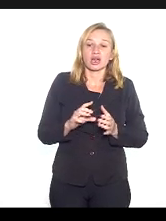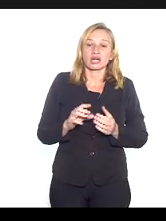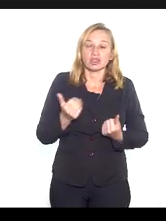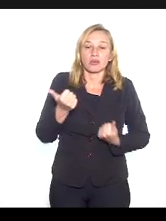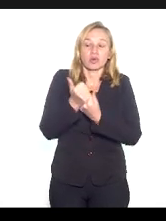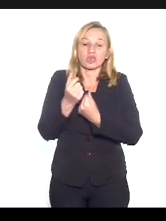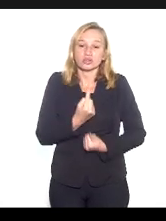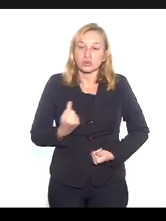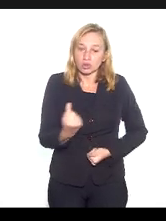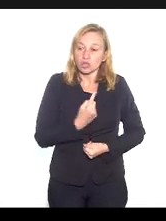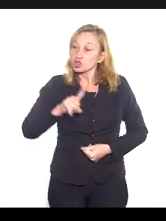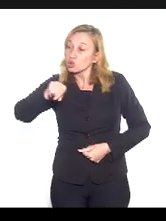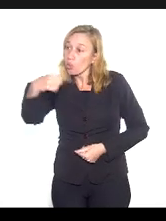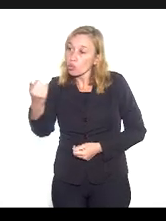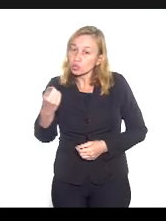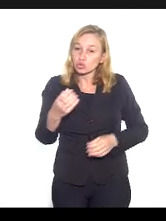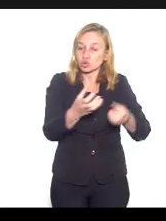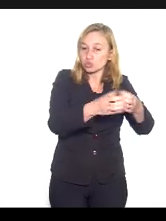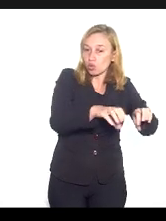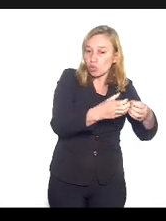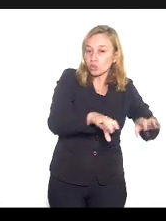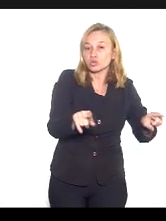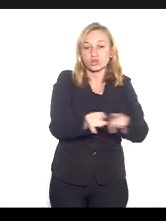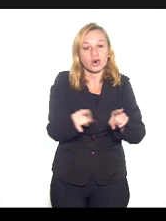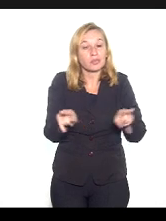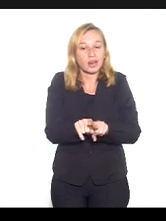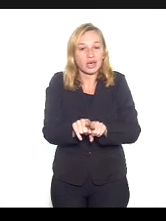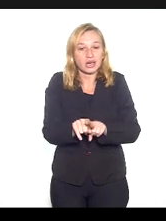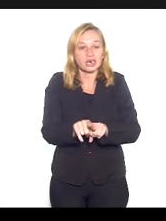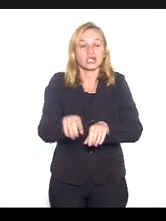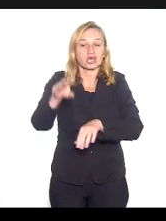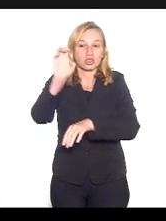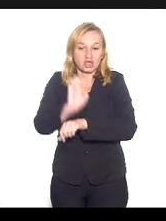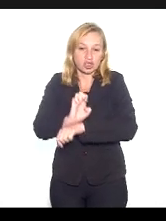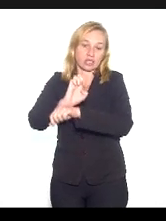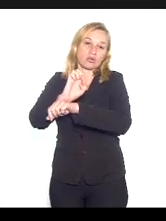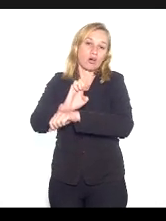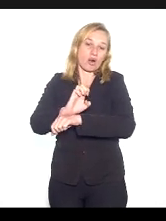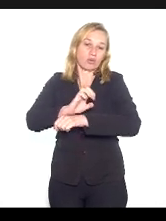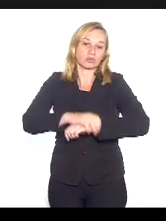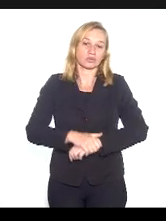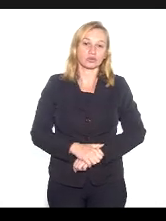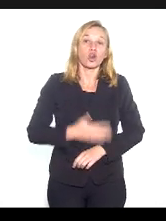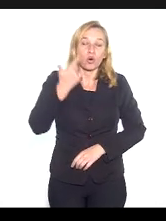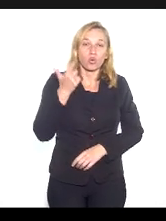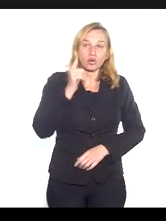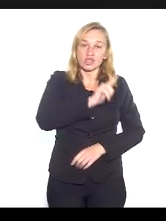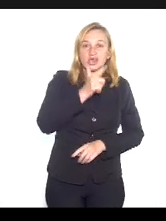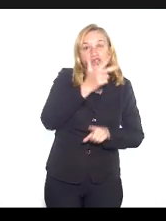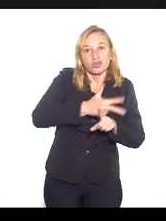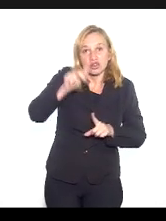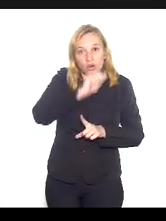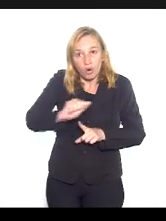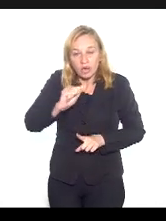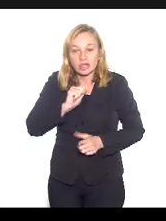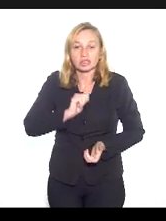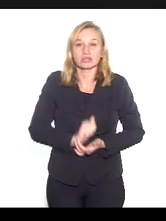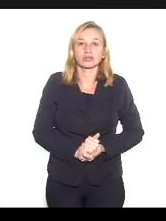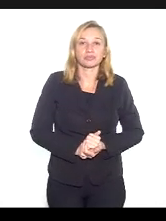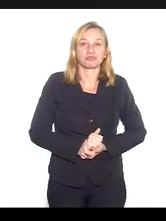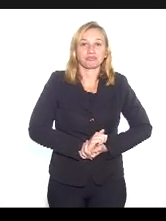enfim, outros concursados, outros concursos do âmbito estadual, conseguindo vitórias,